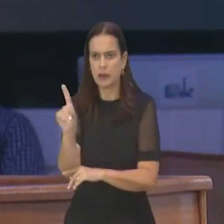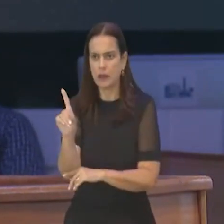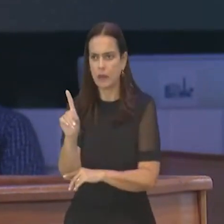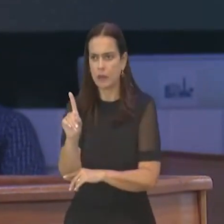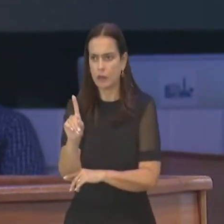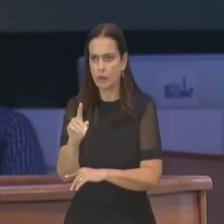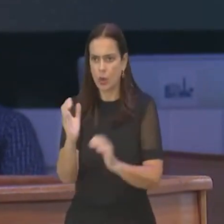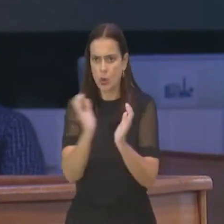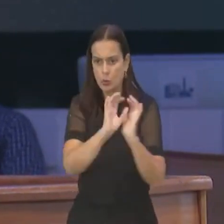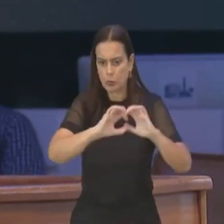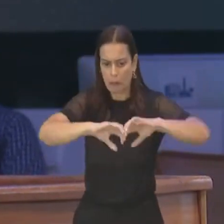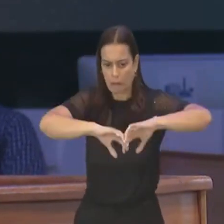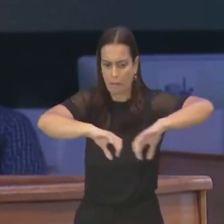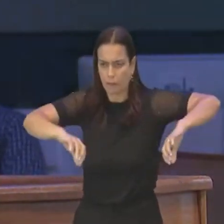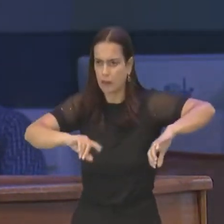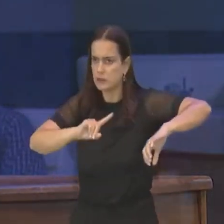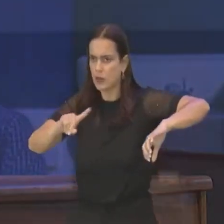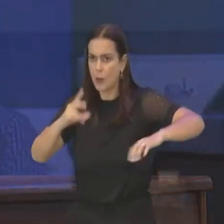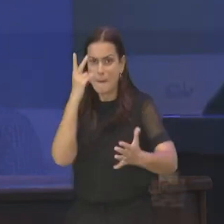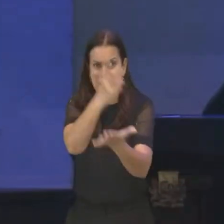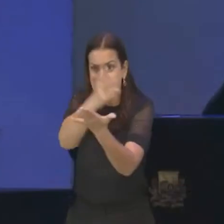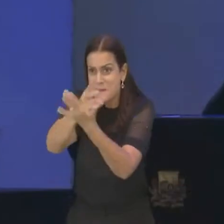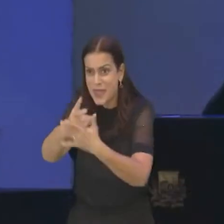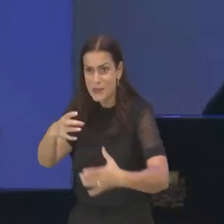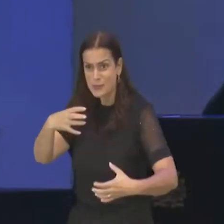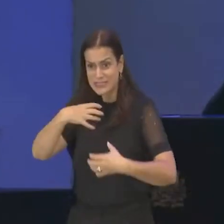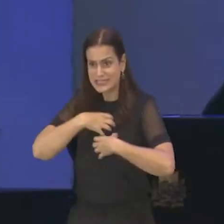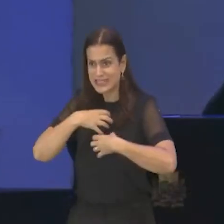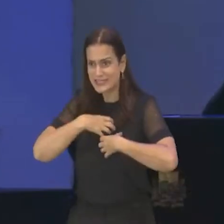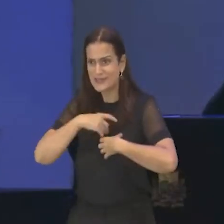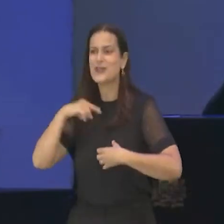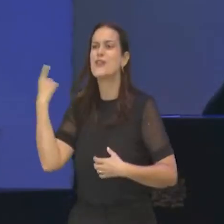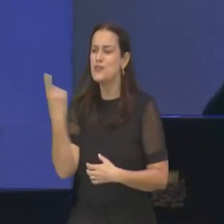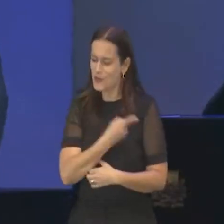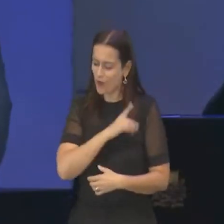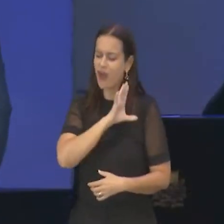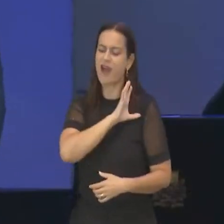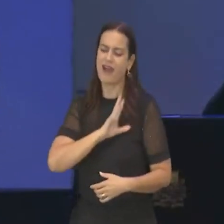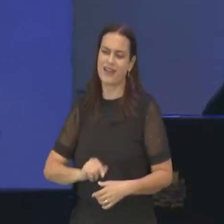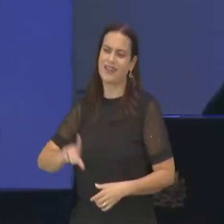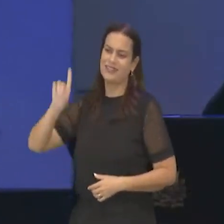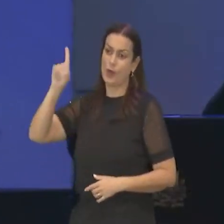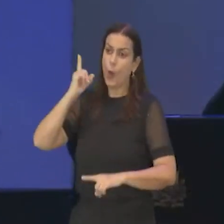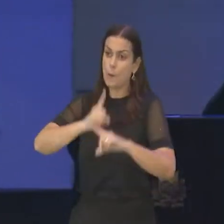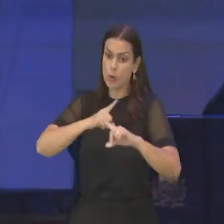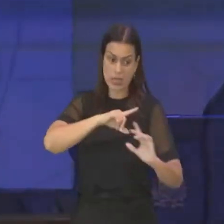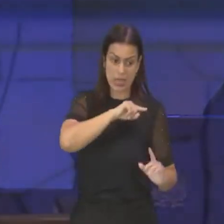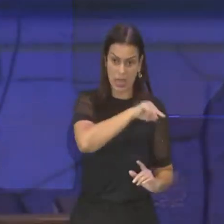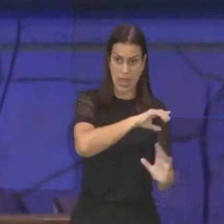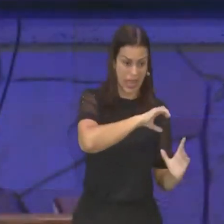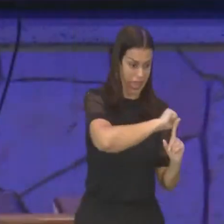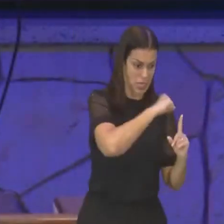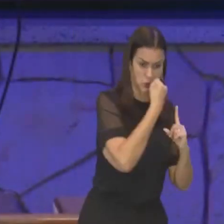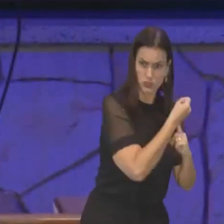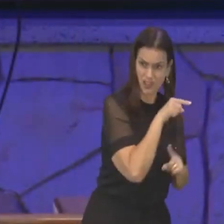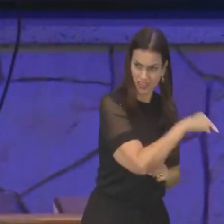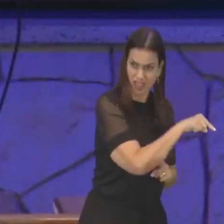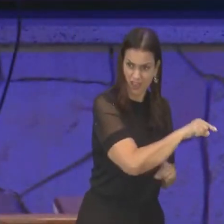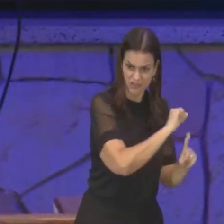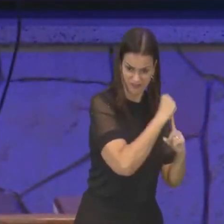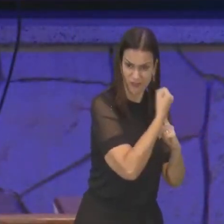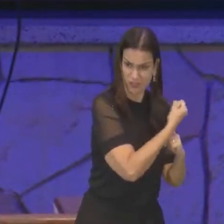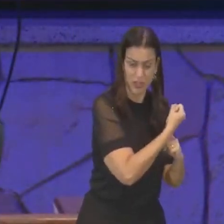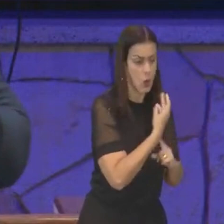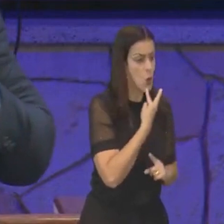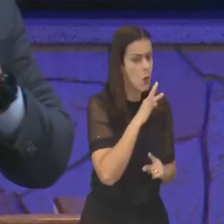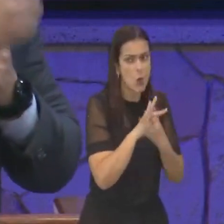quando há o mesmo sentimento, nós adoramos a Deus, porque o mundo, pessoas lá fora que não